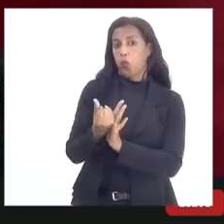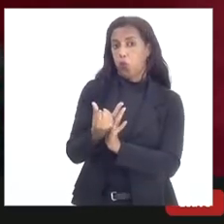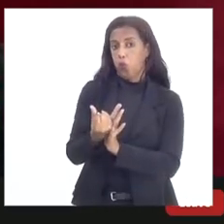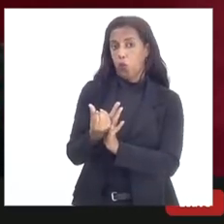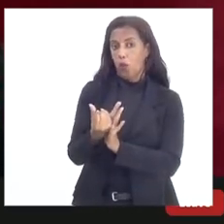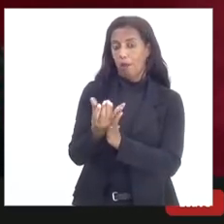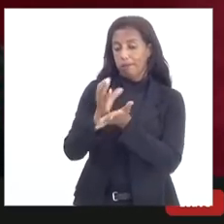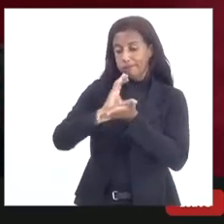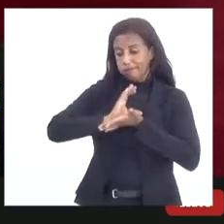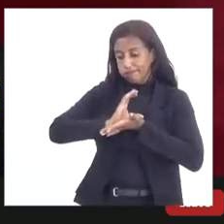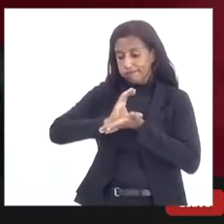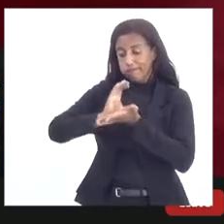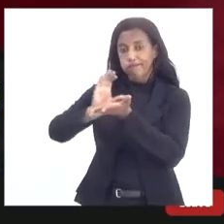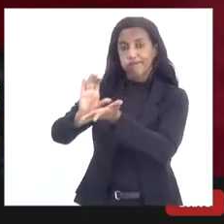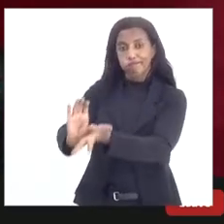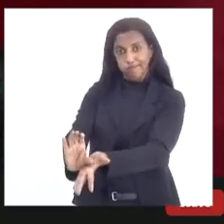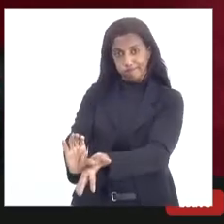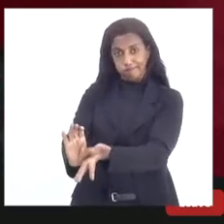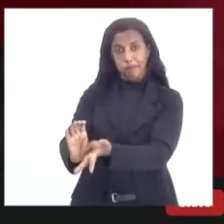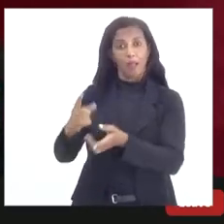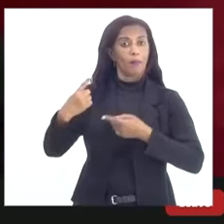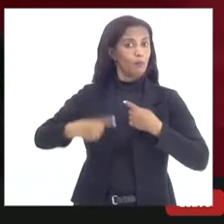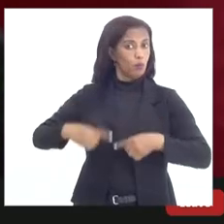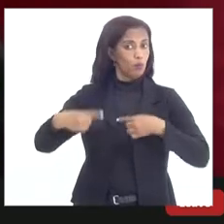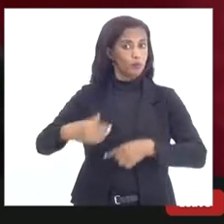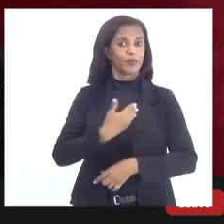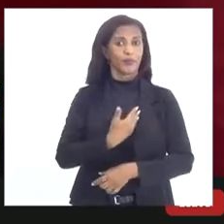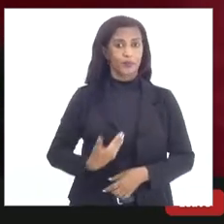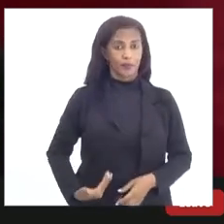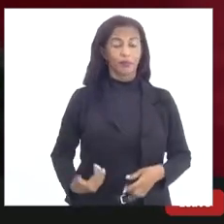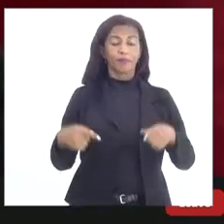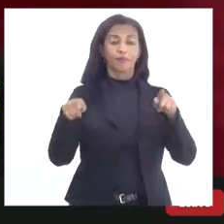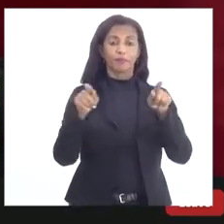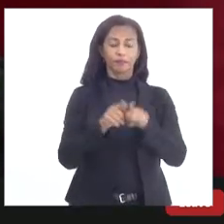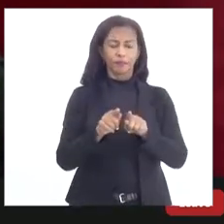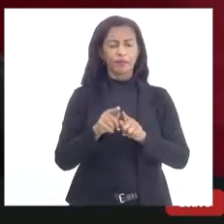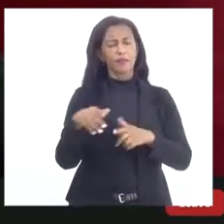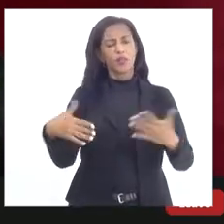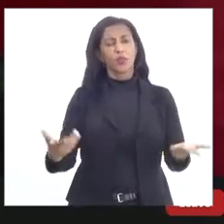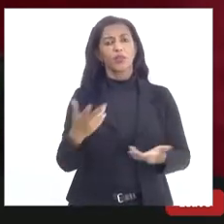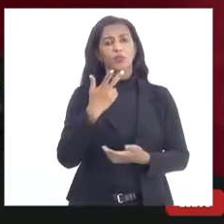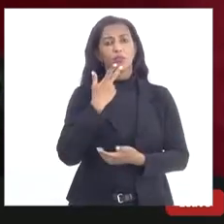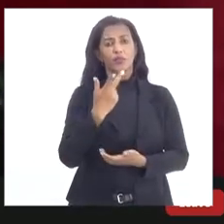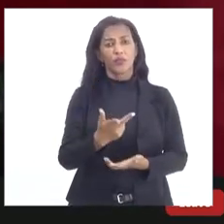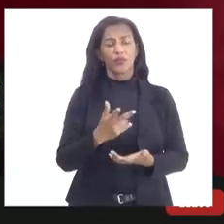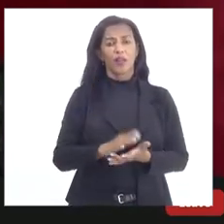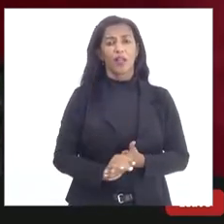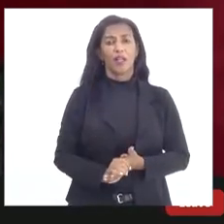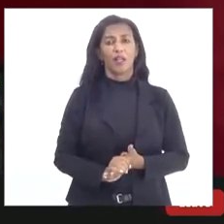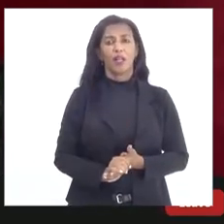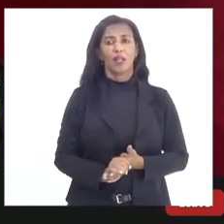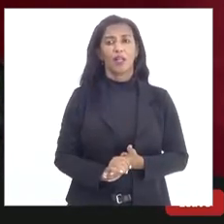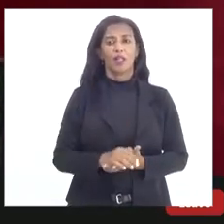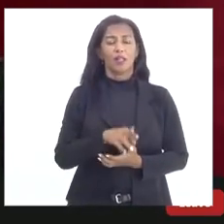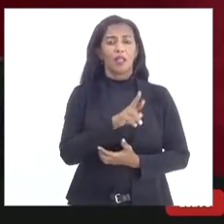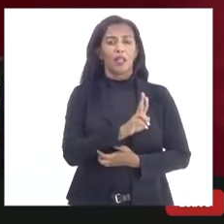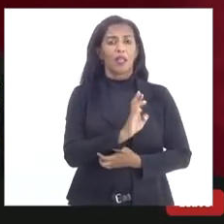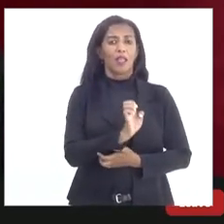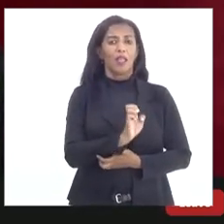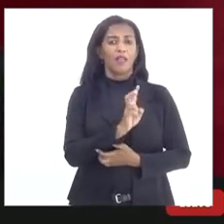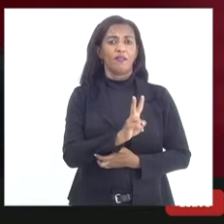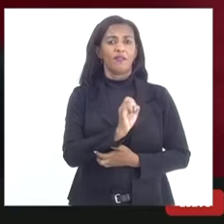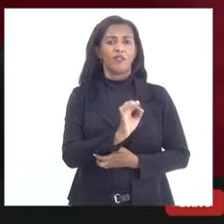dar robustez à política pública e também quando o senhor fala, né, da